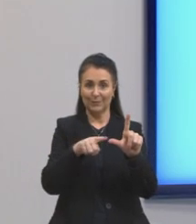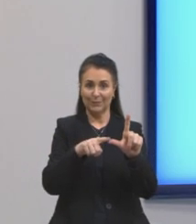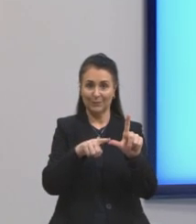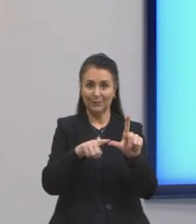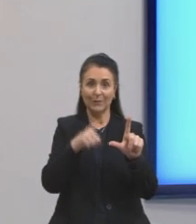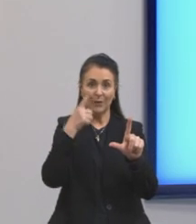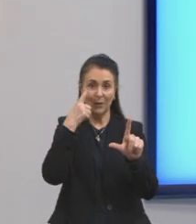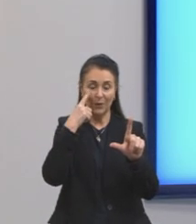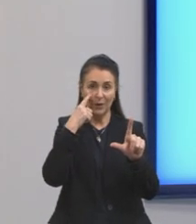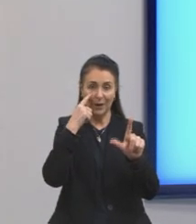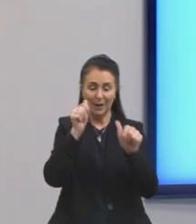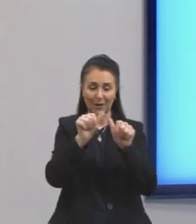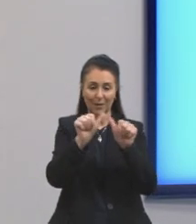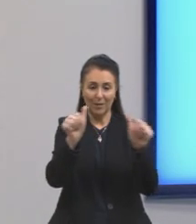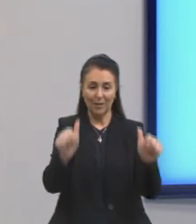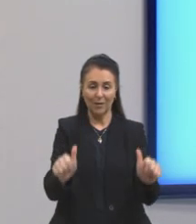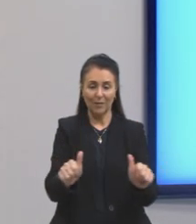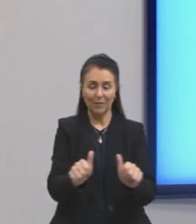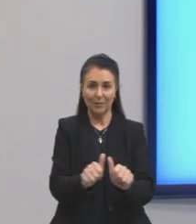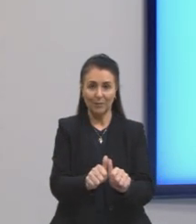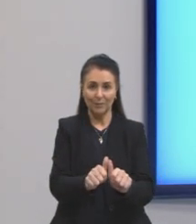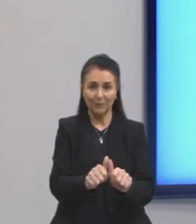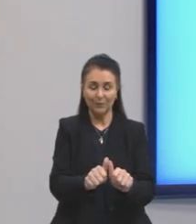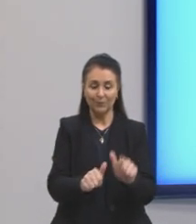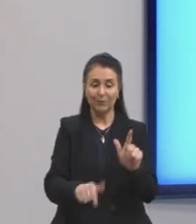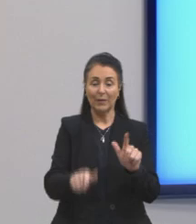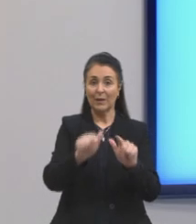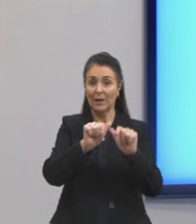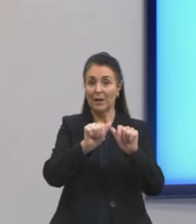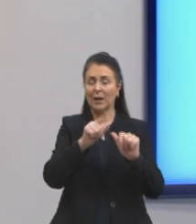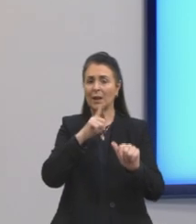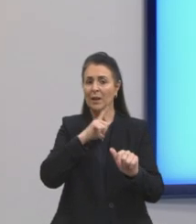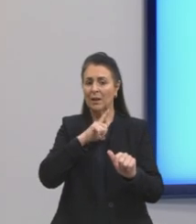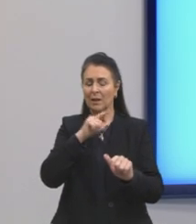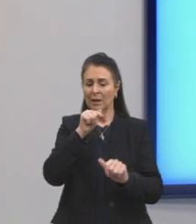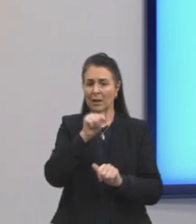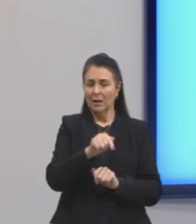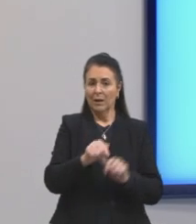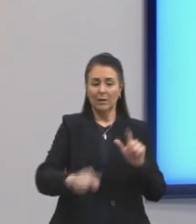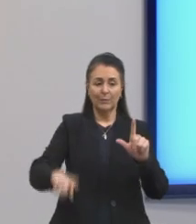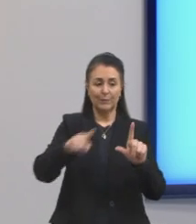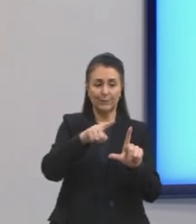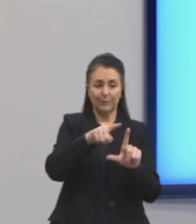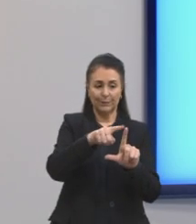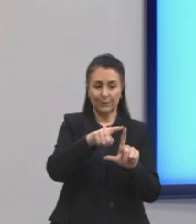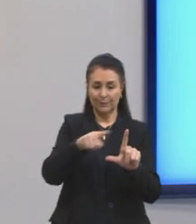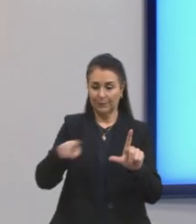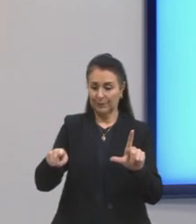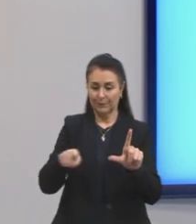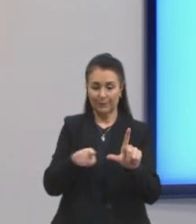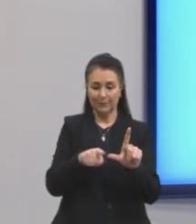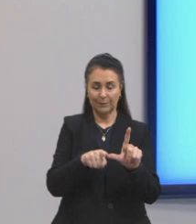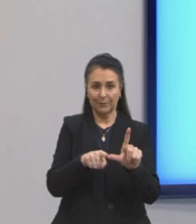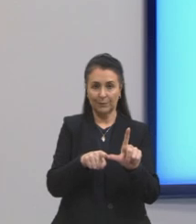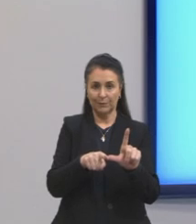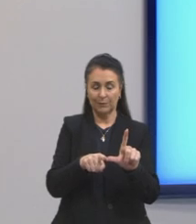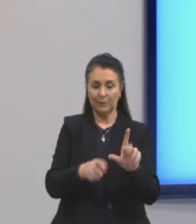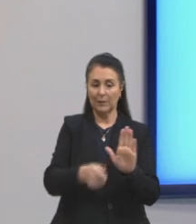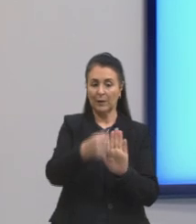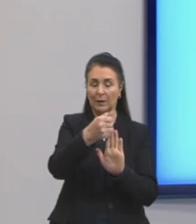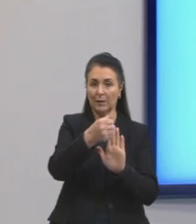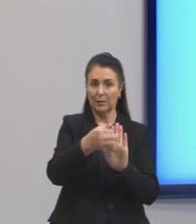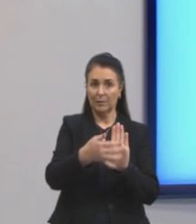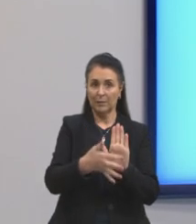abaixo a figura então aqui gente nessa figura nós temos um triângulo retângulo EA definição